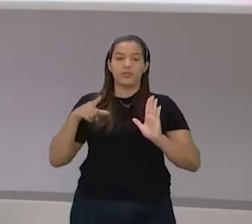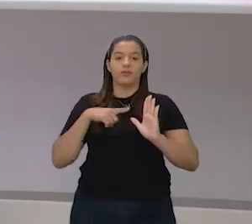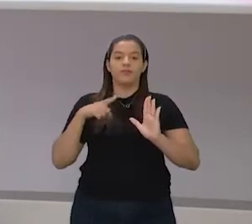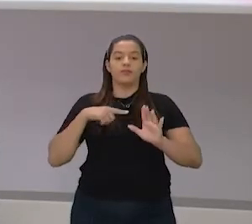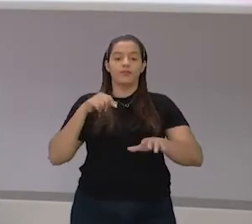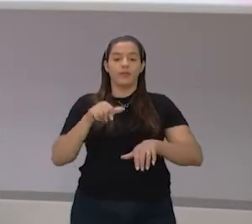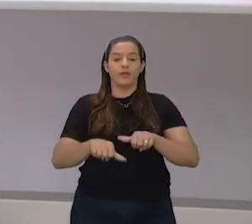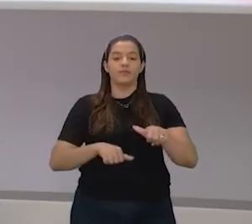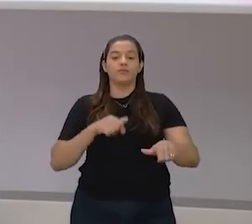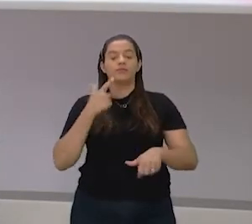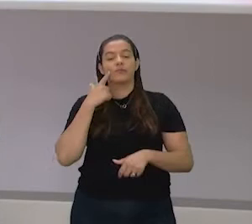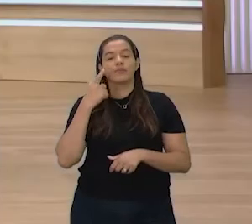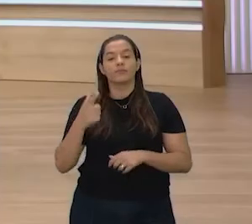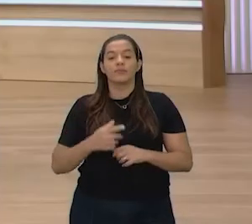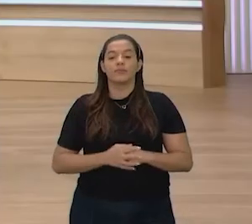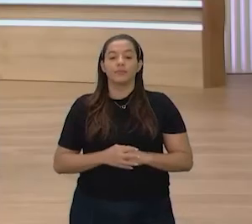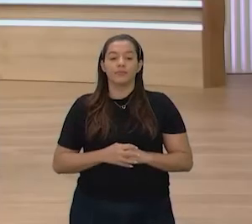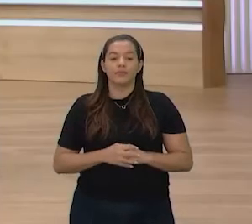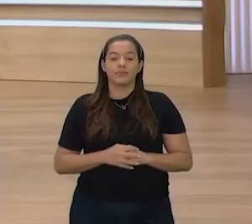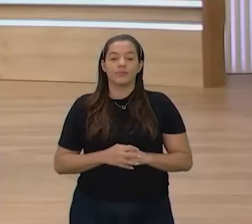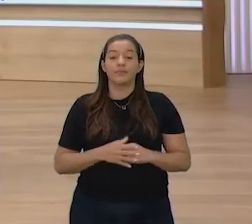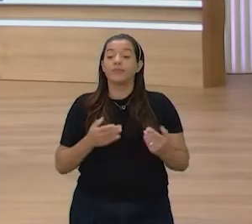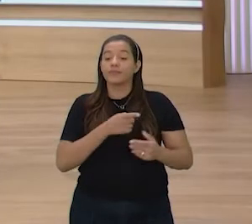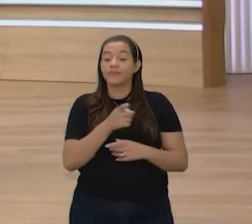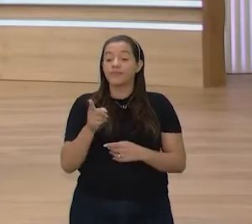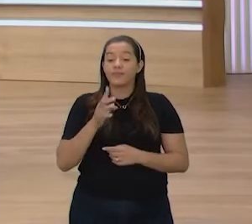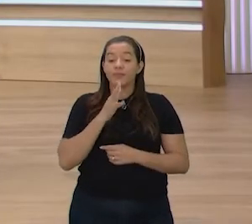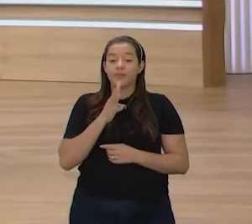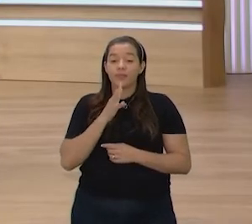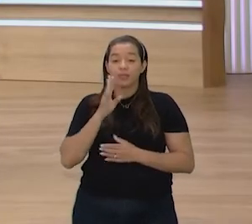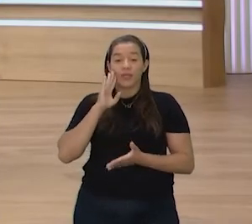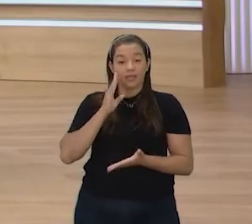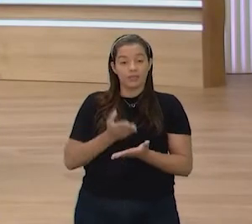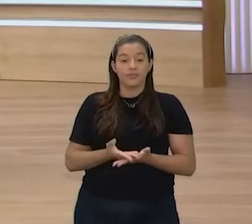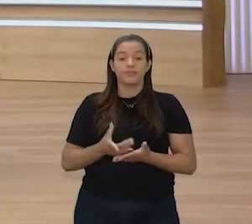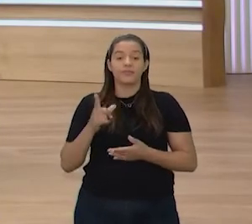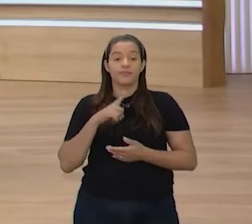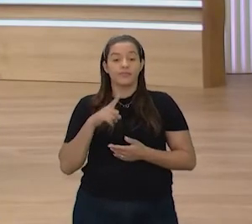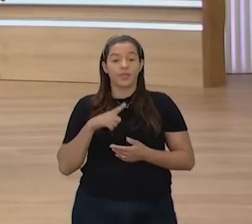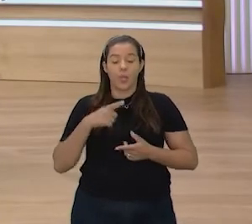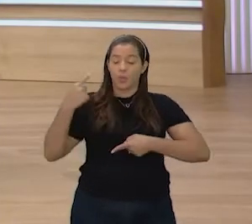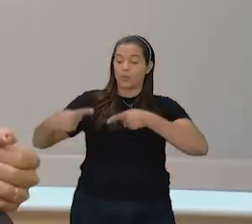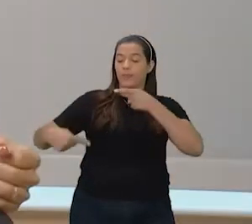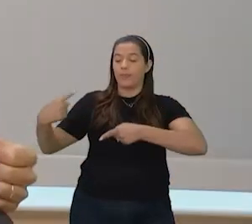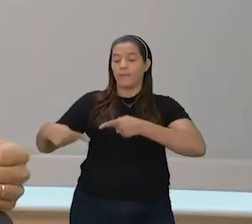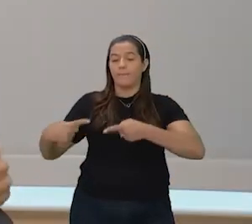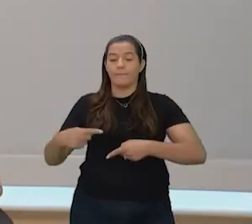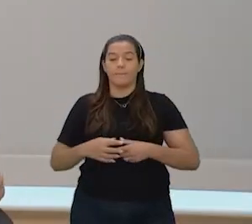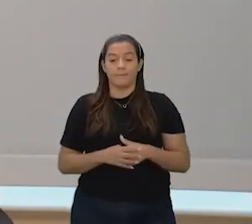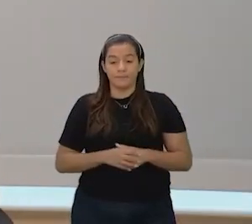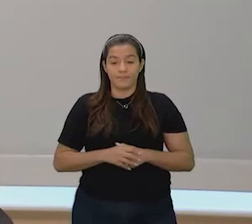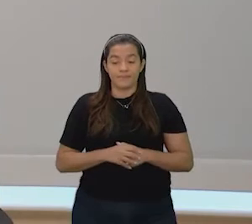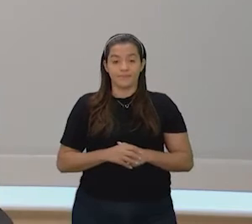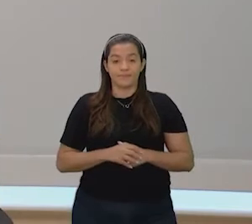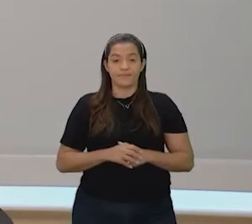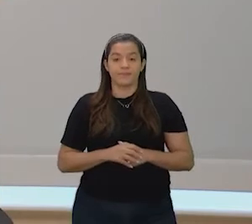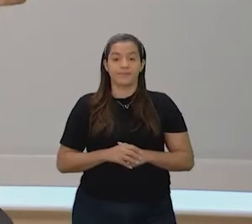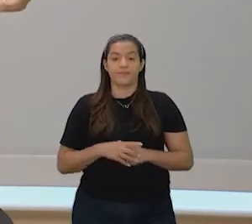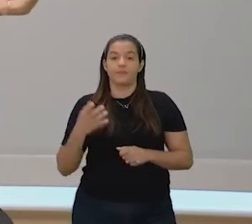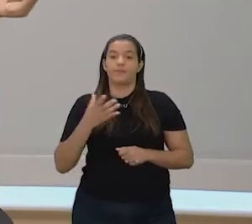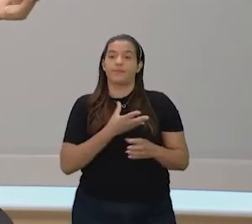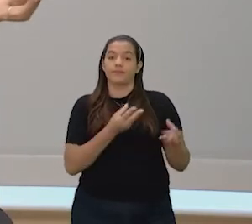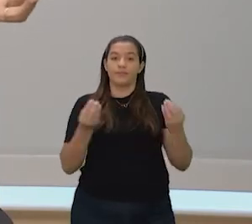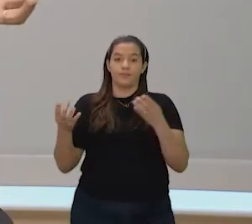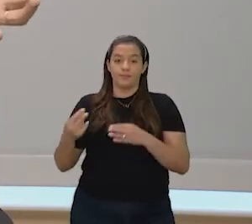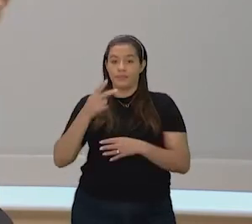como um todo. Inclusive, sem querer te interromper, mas já interrompendo. Vamos lá, é um debate. Eu fico pensando, porque majoritariamente